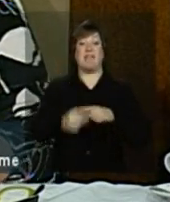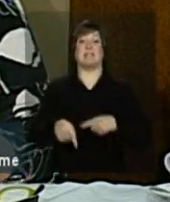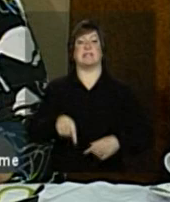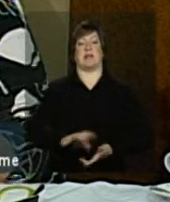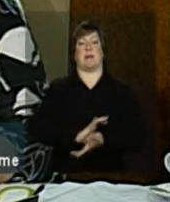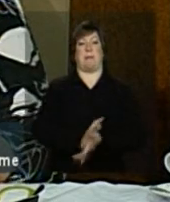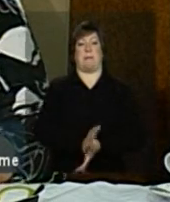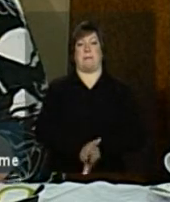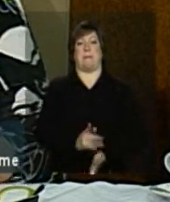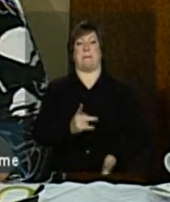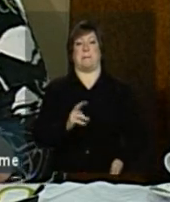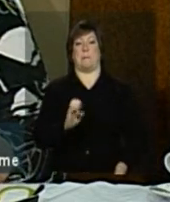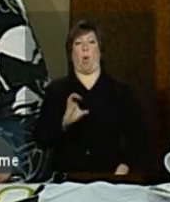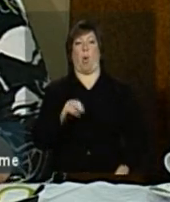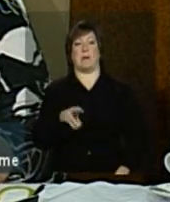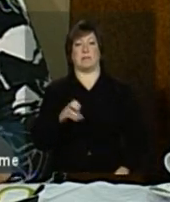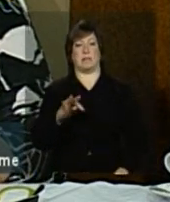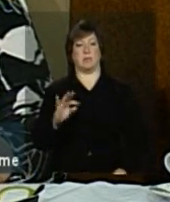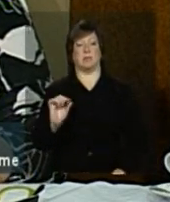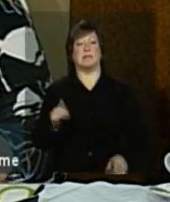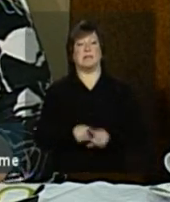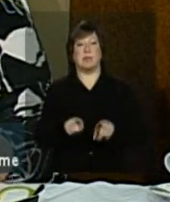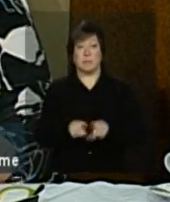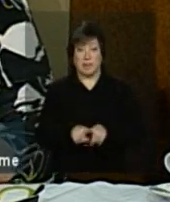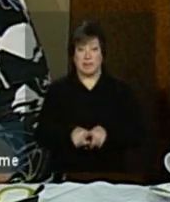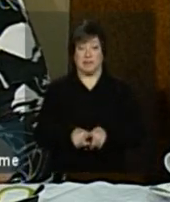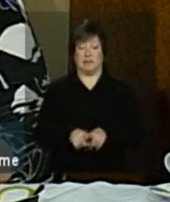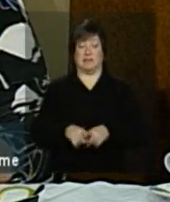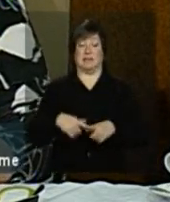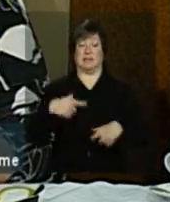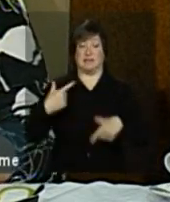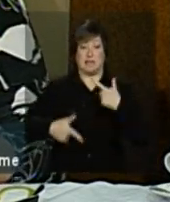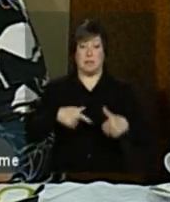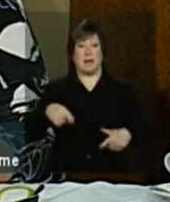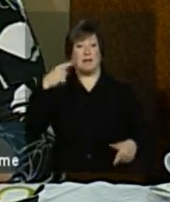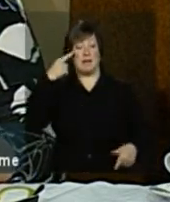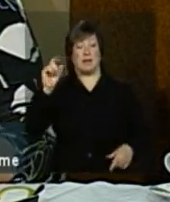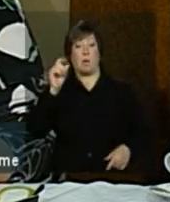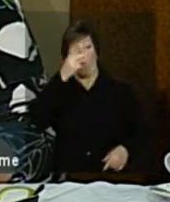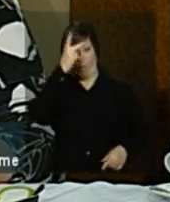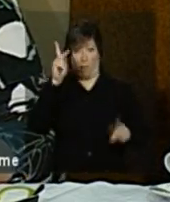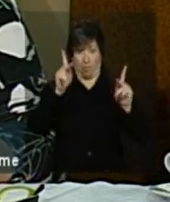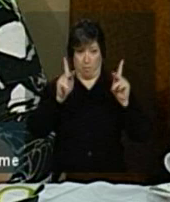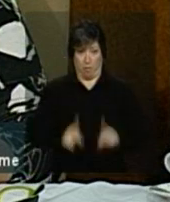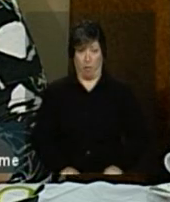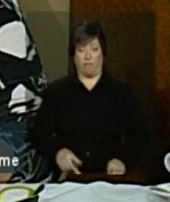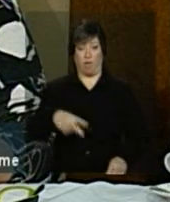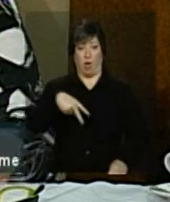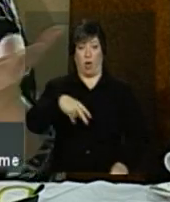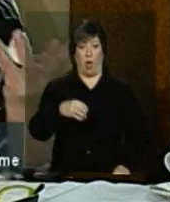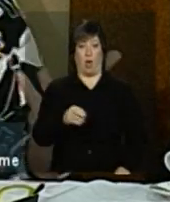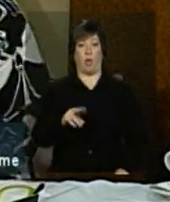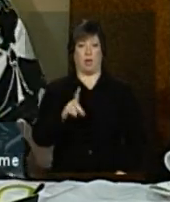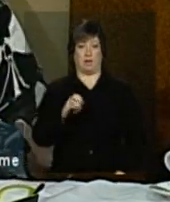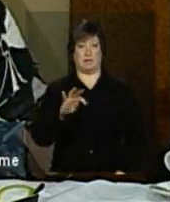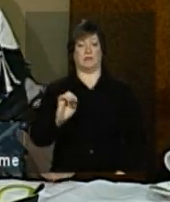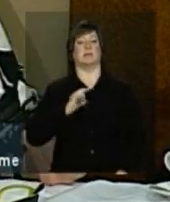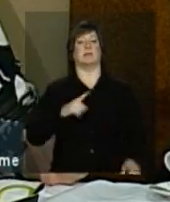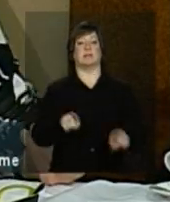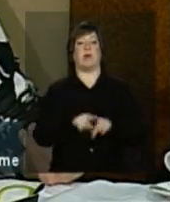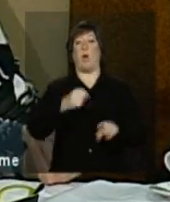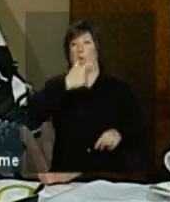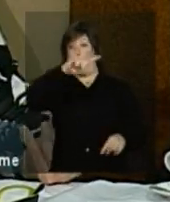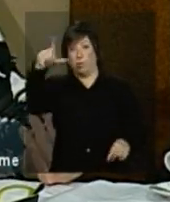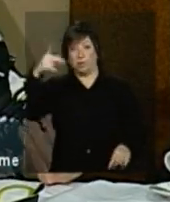tentando trabalhar essa ideia que é a ideia de que o povo eh nordestino ao contrário de outros